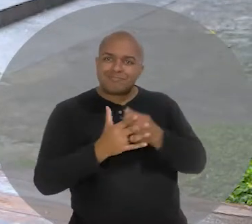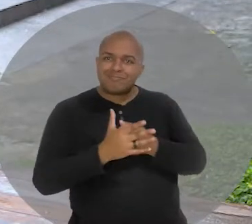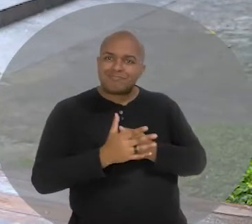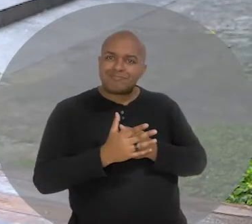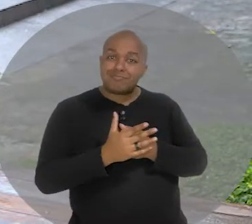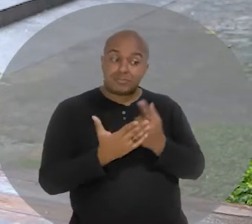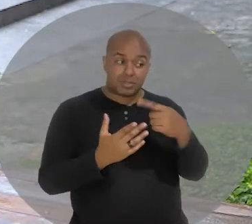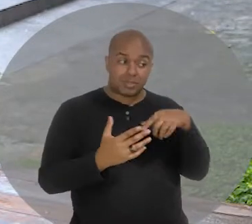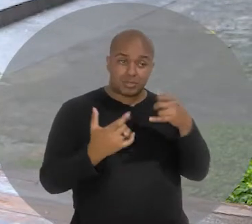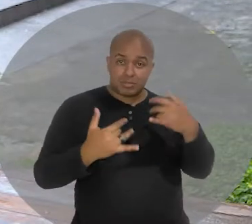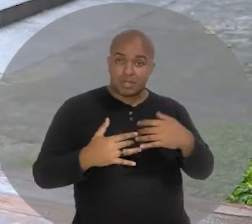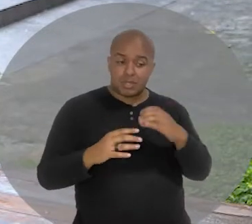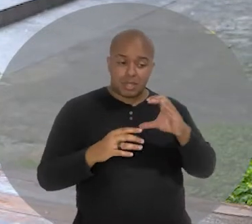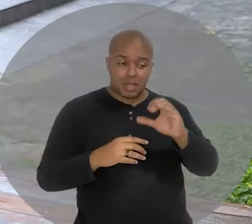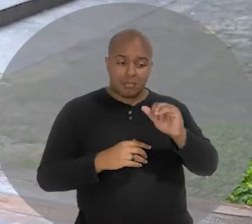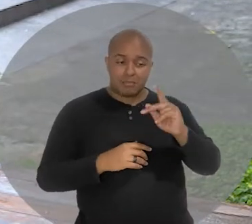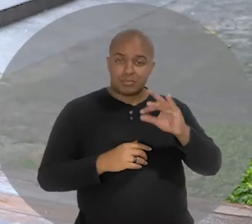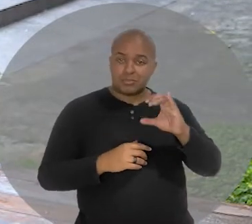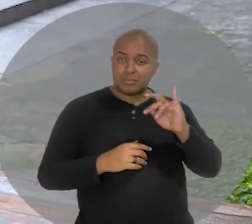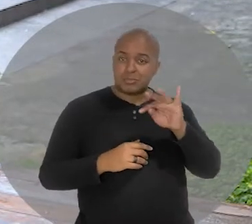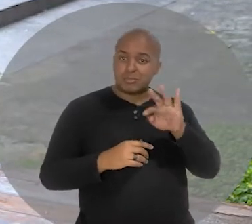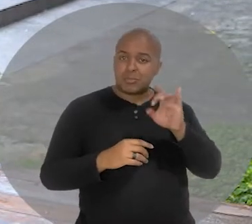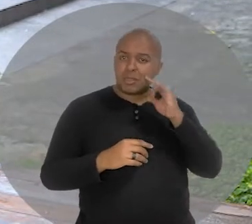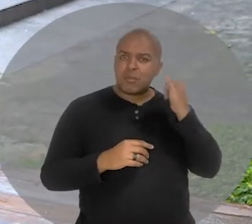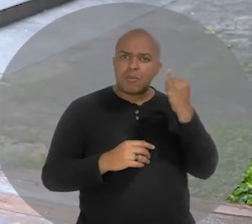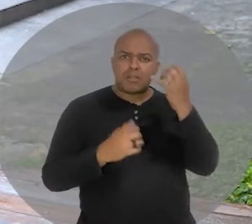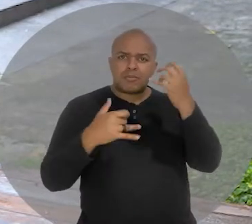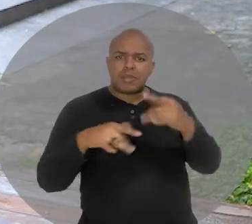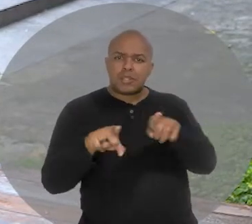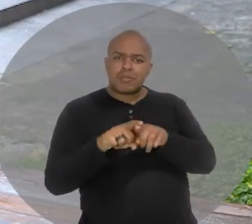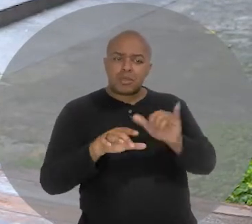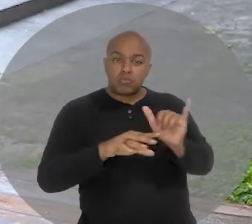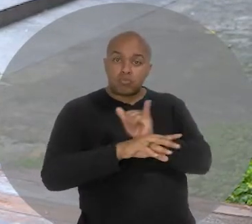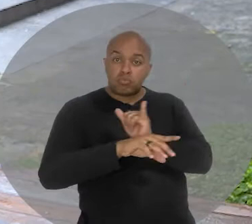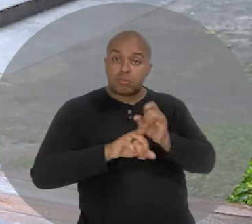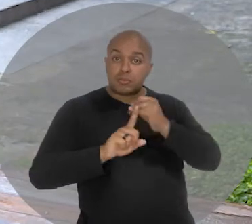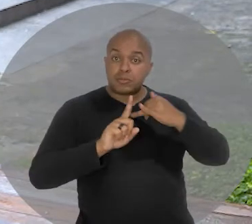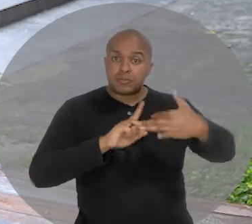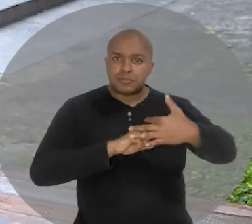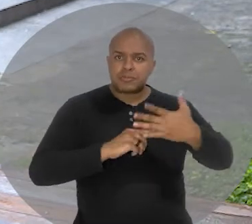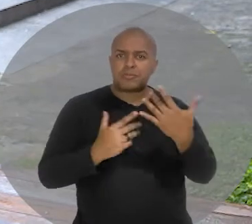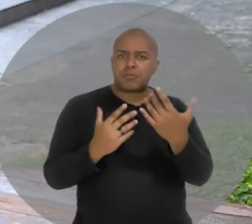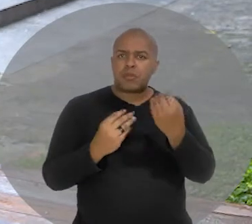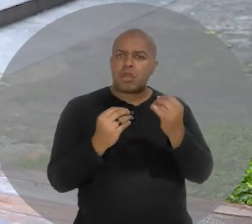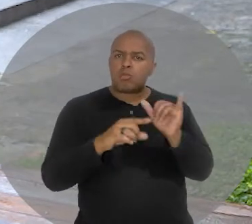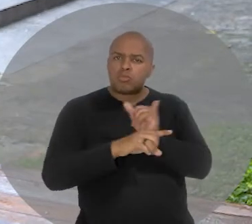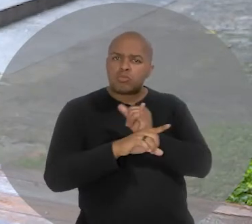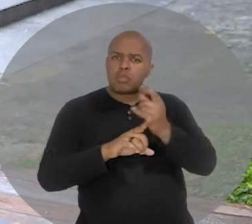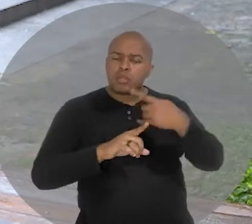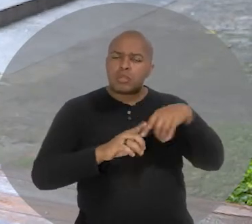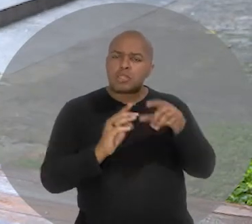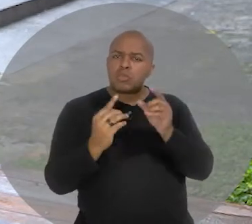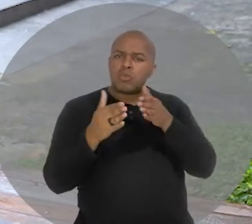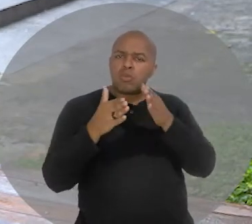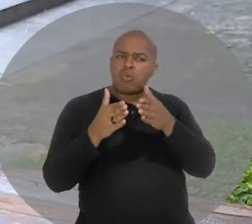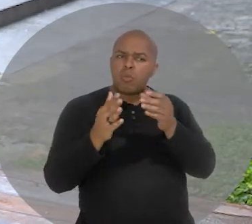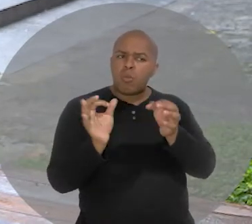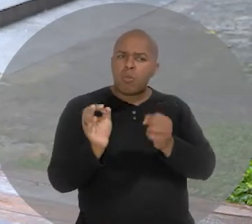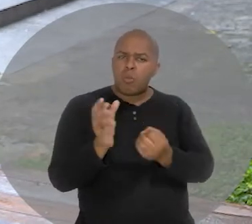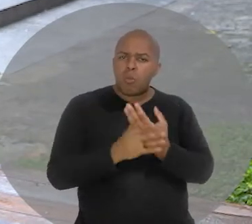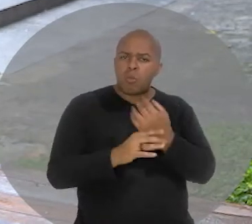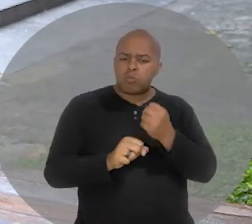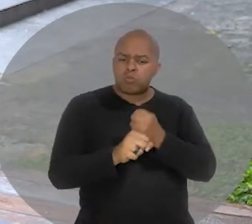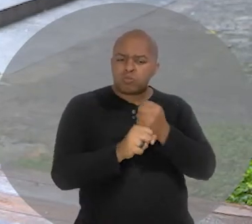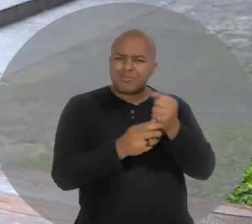gente falar de capacitismo, é importante a gente falar também sobre a estrutura social, sobre a estrutura que nos forja, que nos traz